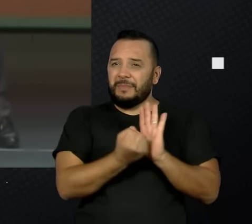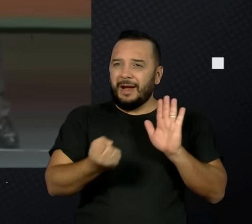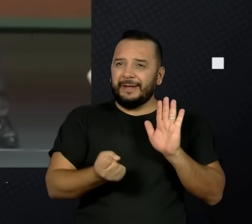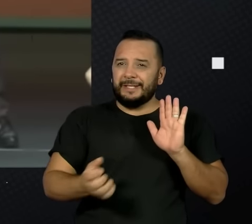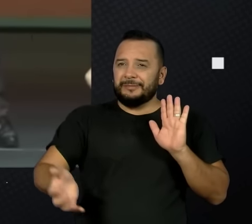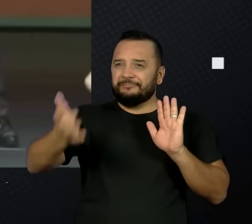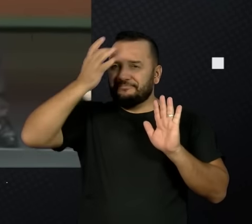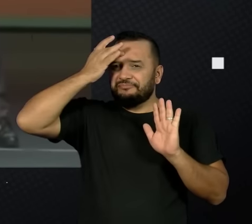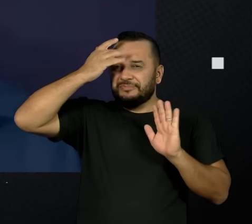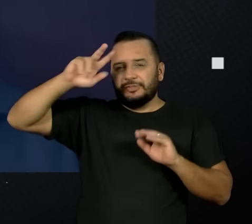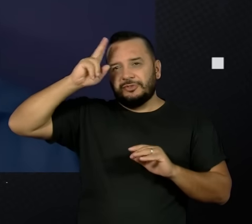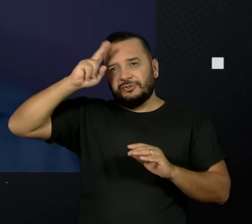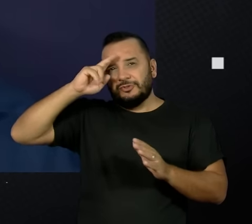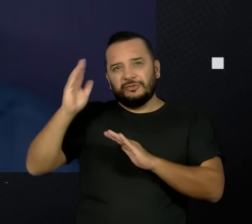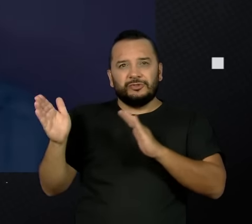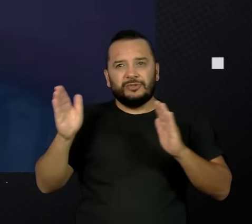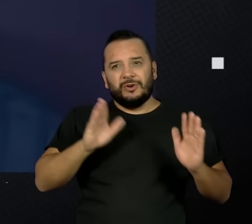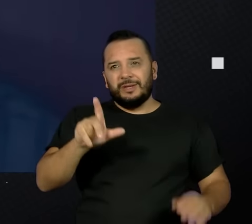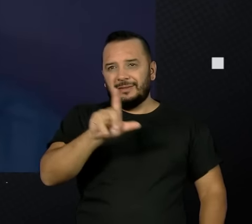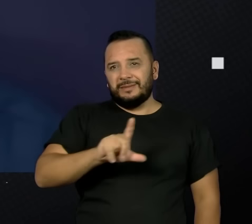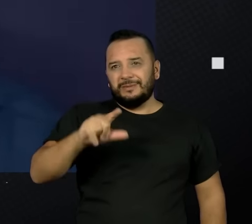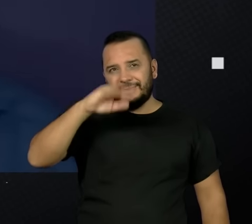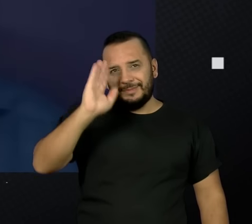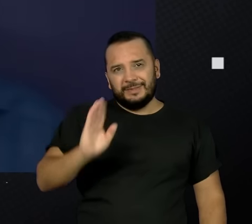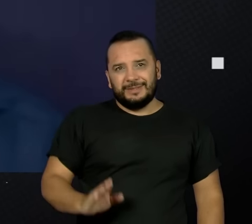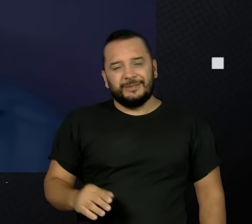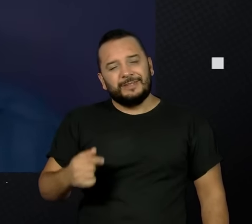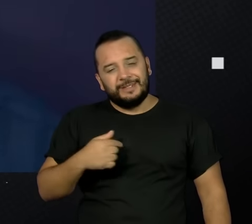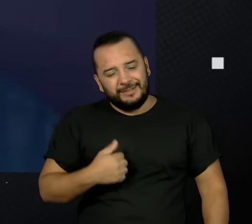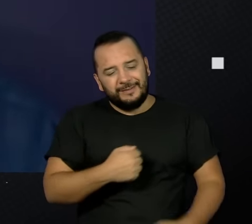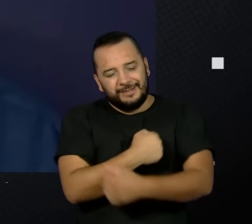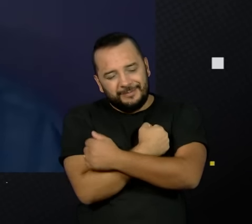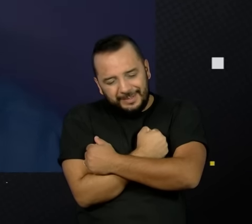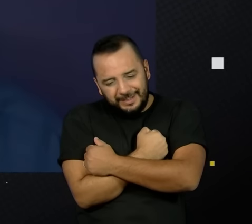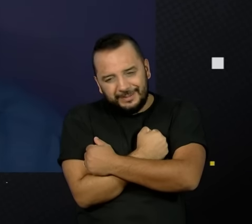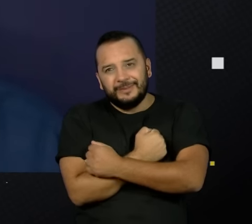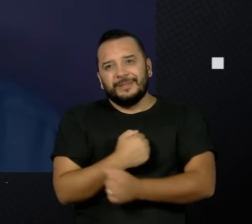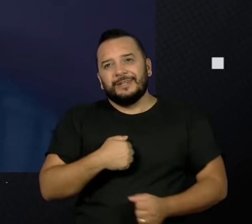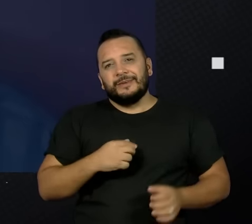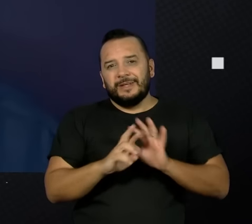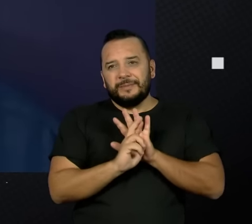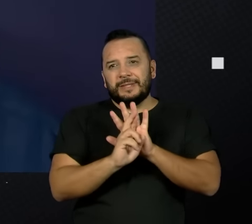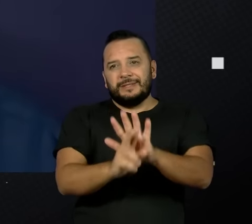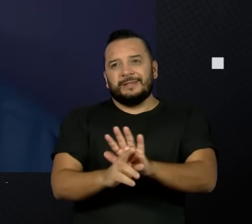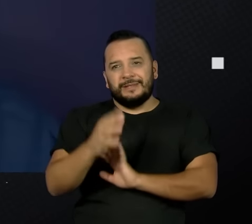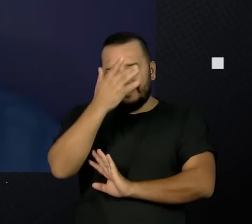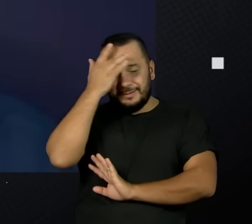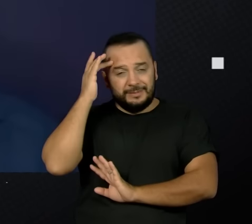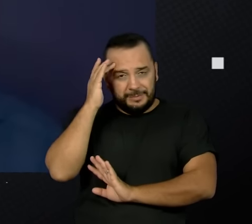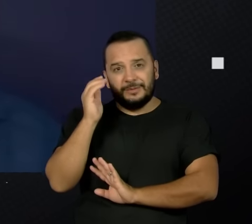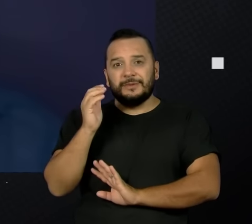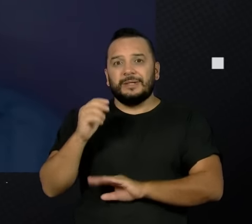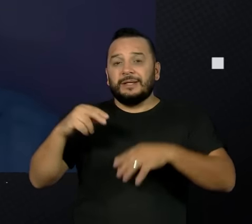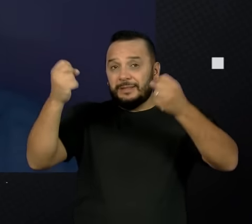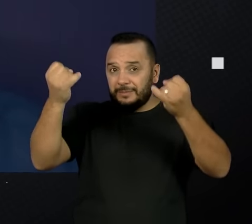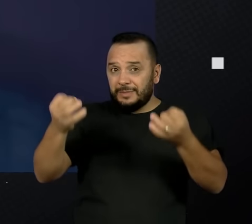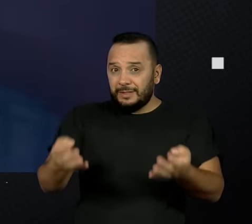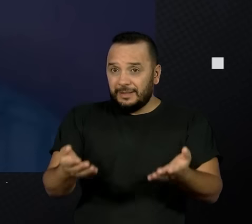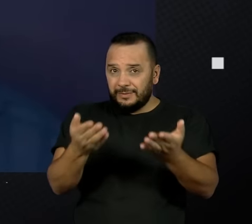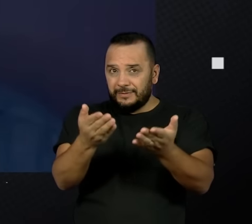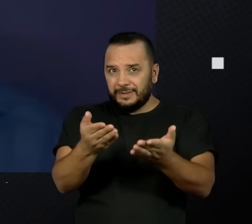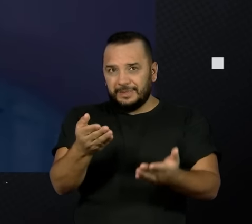literatura brasileira. Por isso eu estou aqui para te dar um grande abraço em nome dessas pessoas todas e dizer que a gente